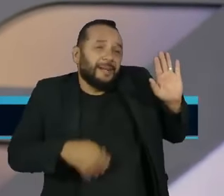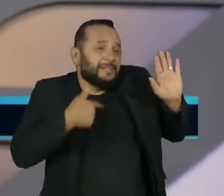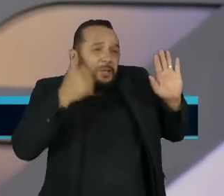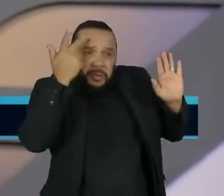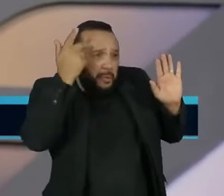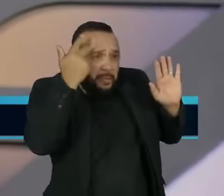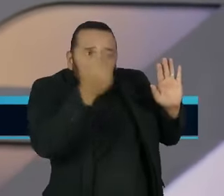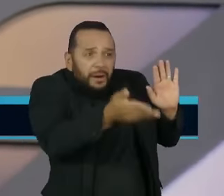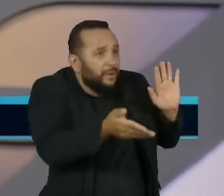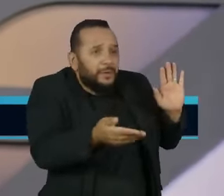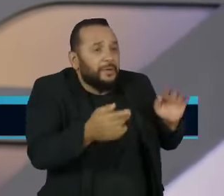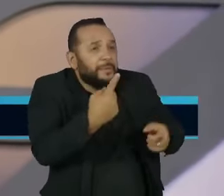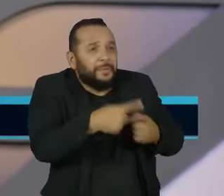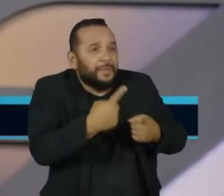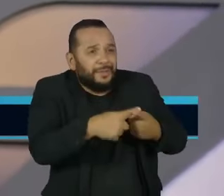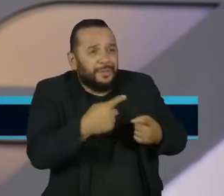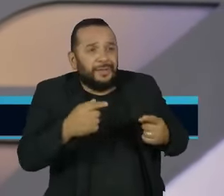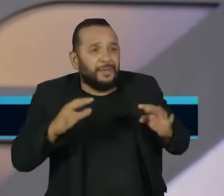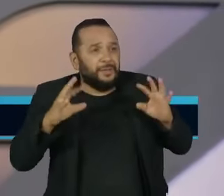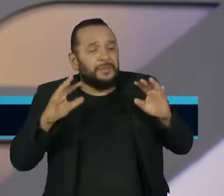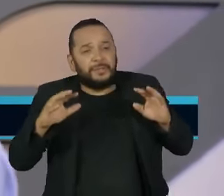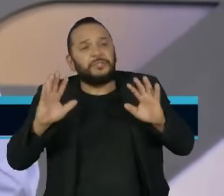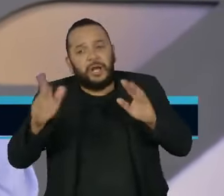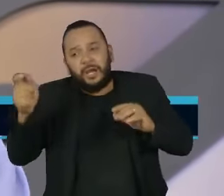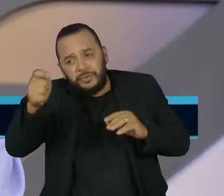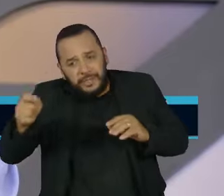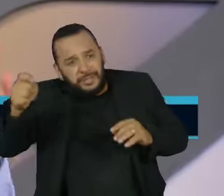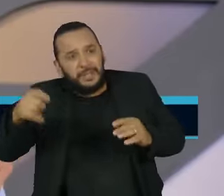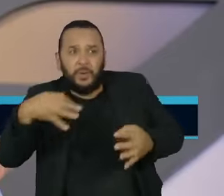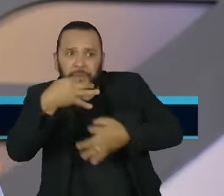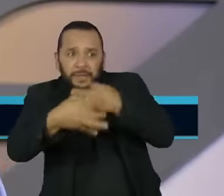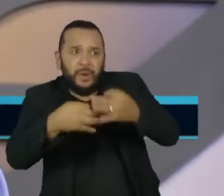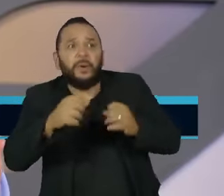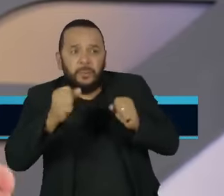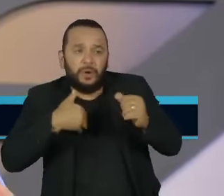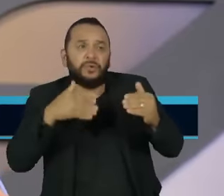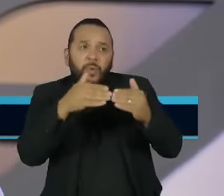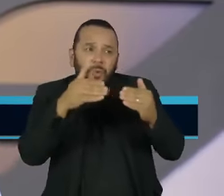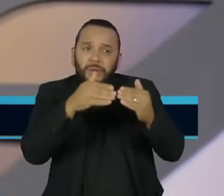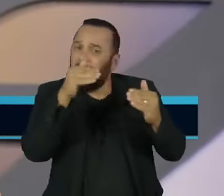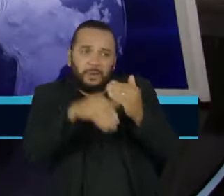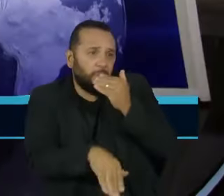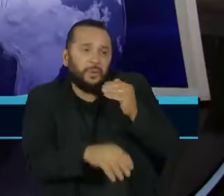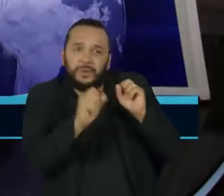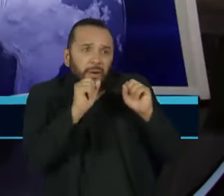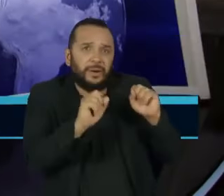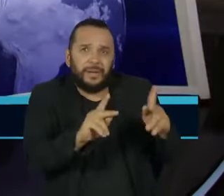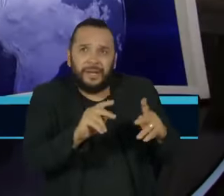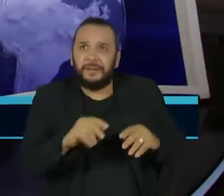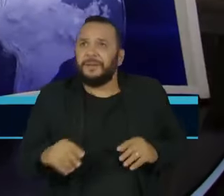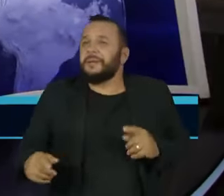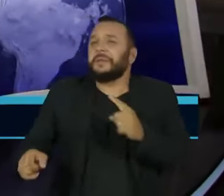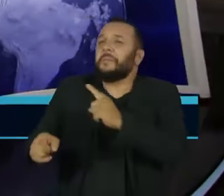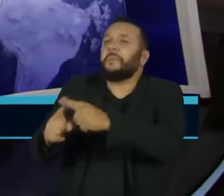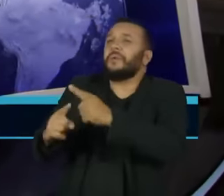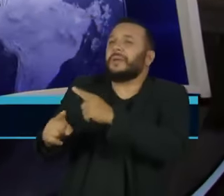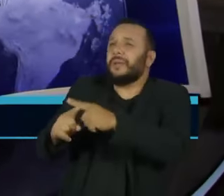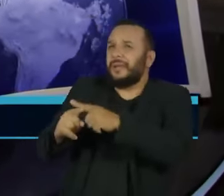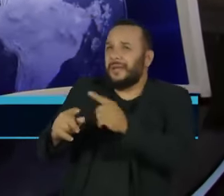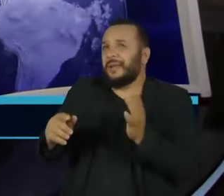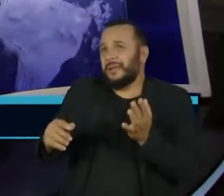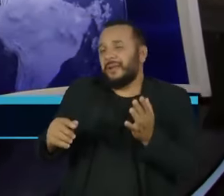porque inclusive as Confederações se manifestaram abertamente eu posso ser contra ou a favor nesse caso que eles estão são